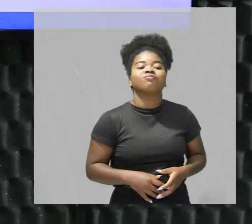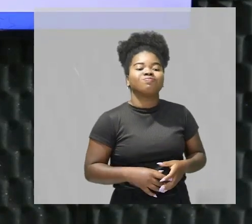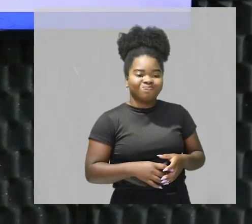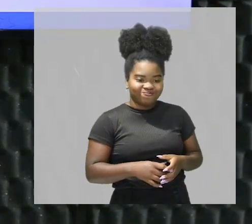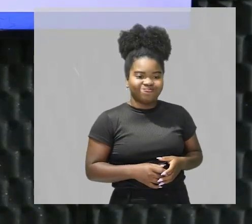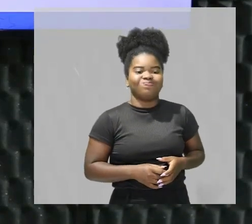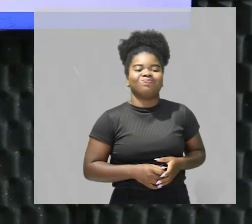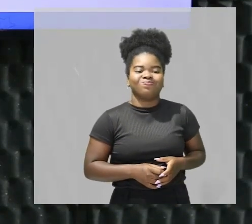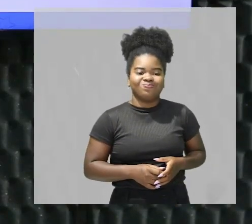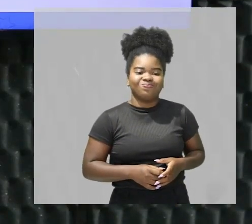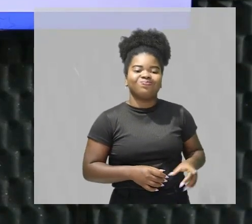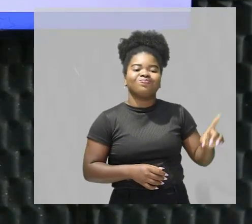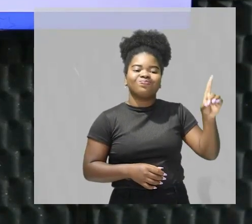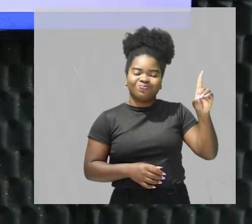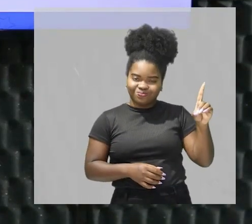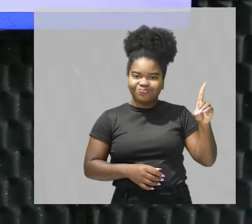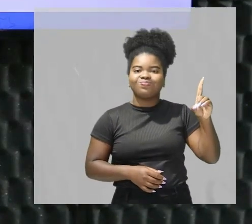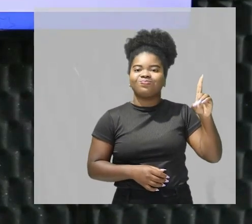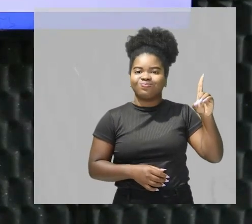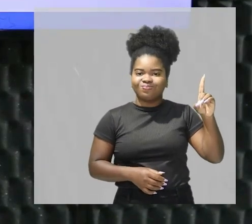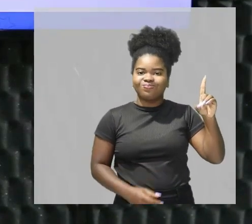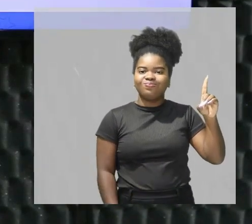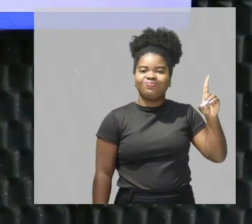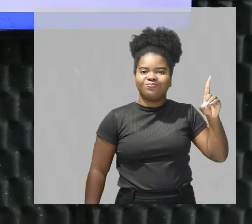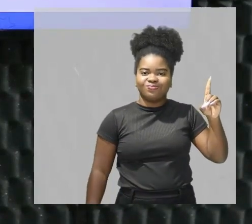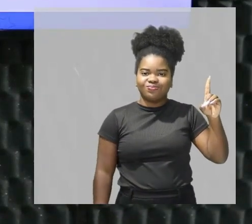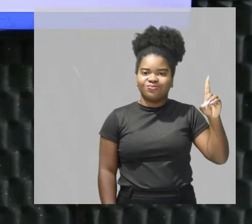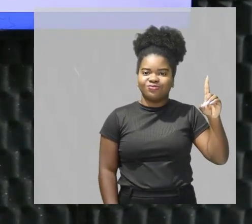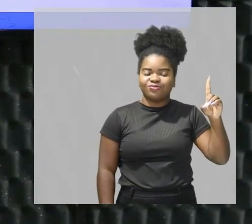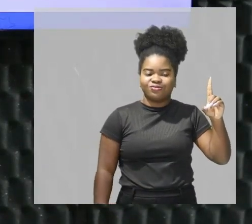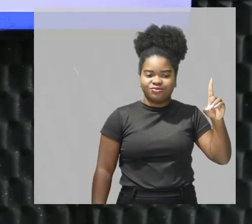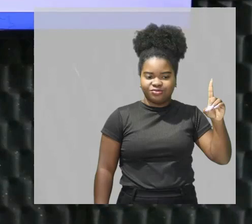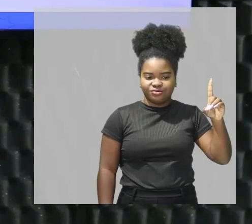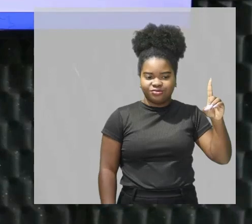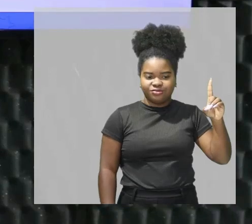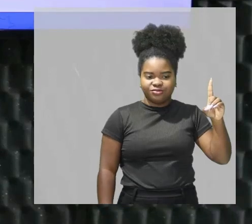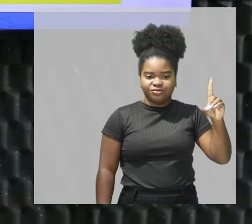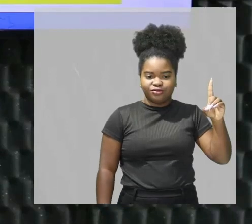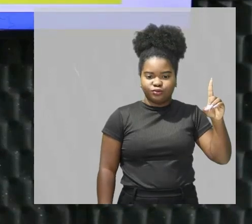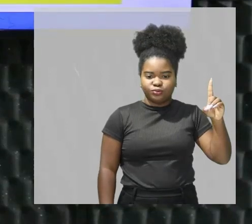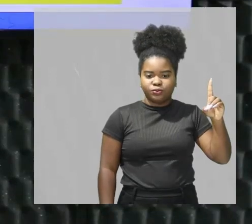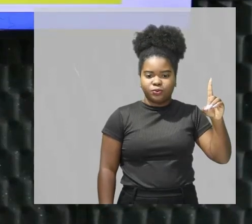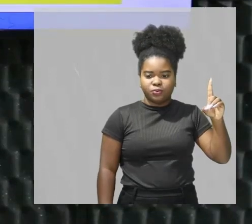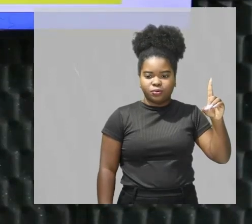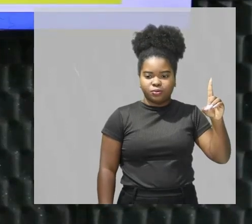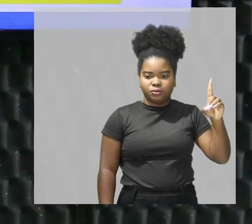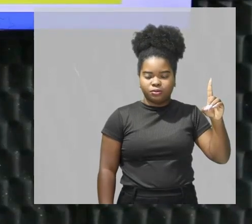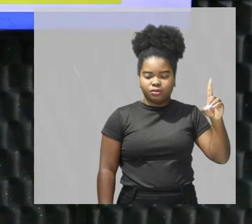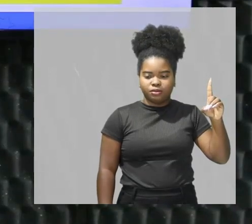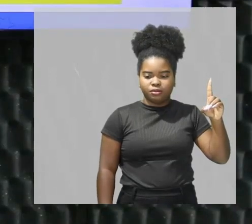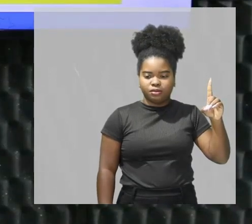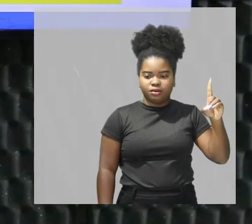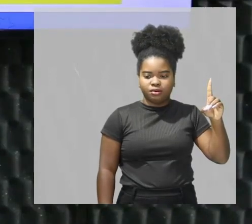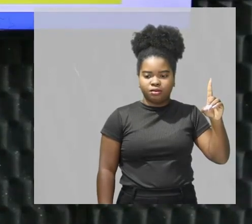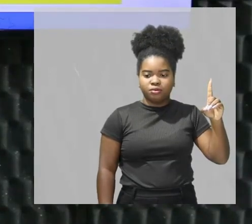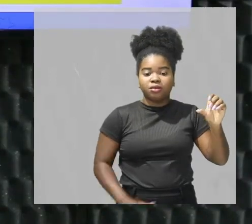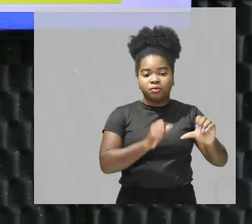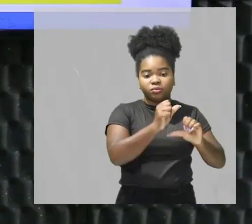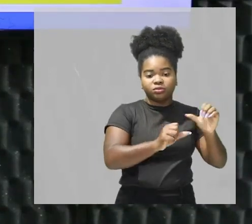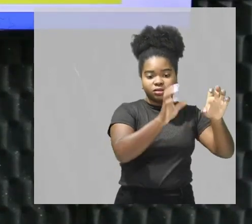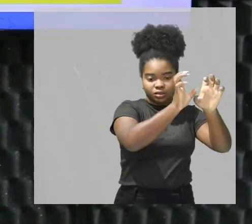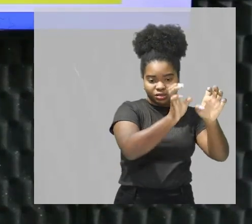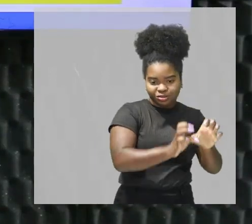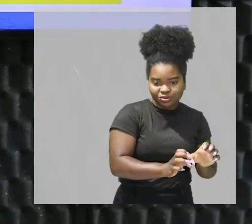Só voltando aqui, as forças intermoleculares são mais intensas, devido ao aumento da